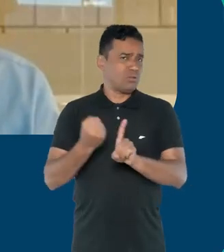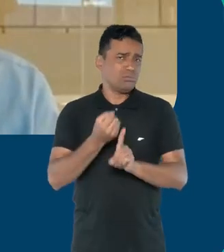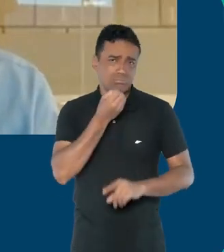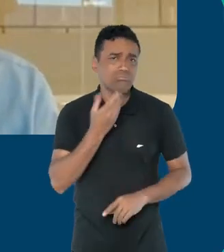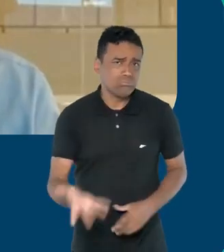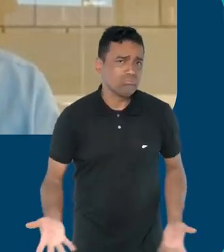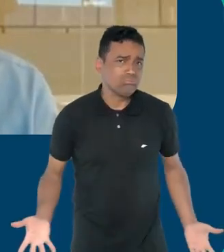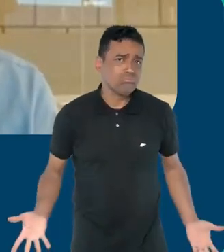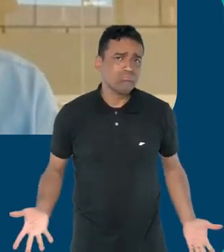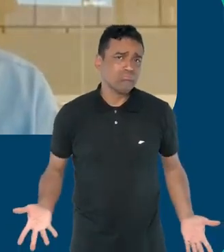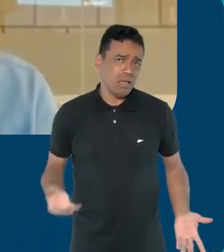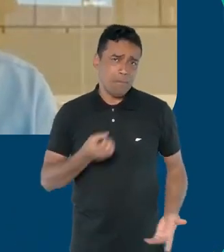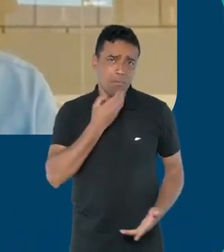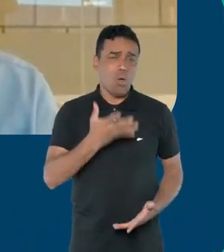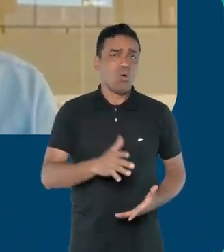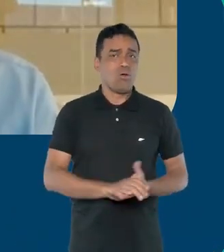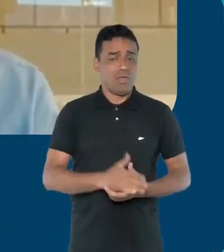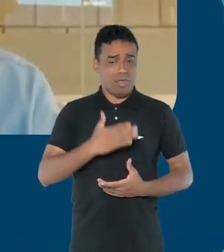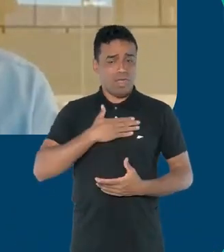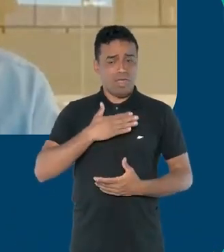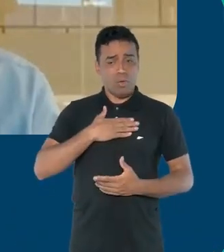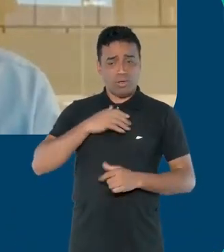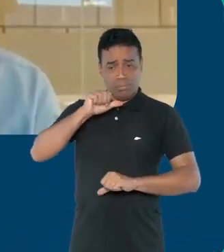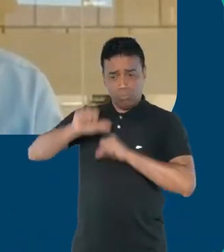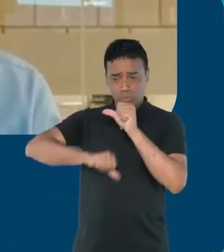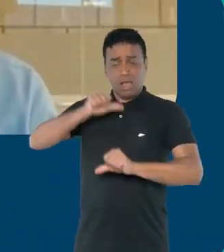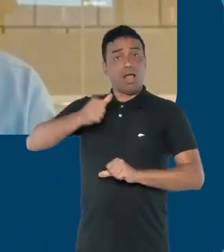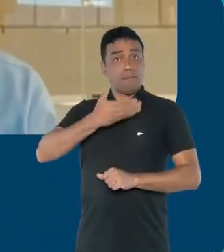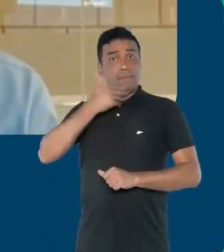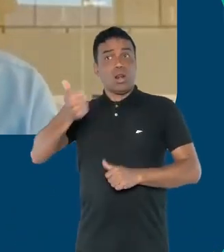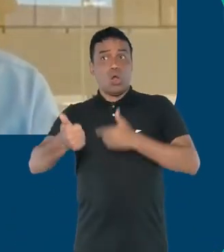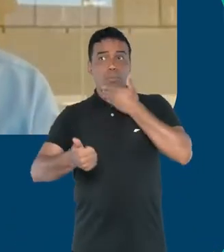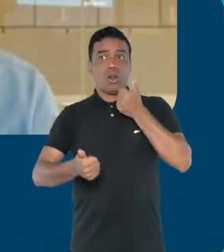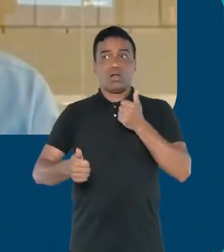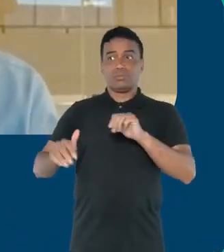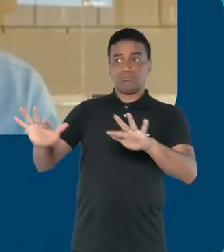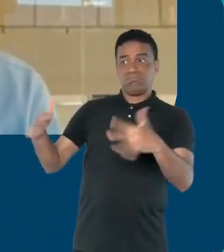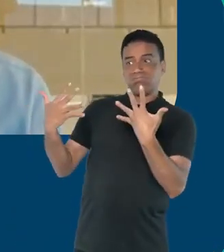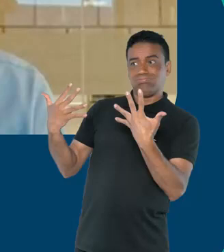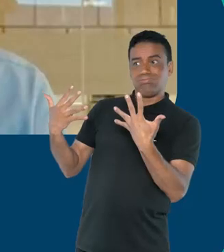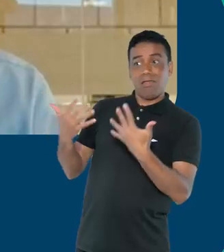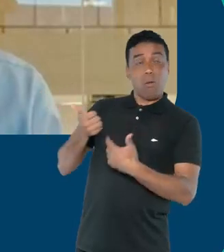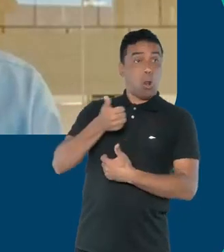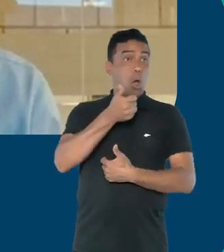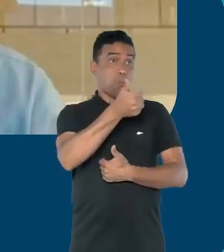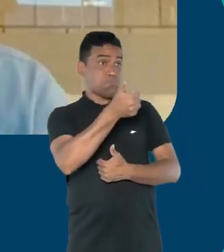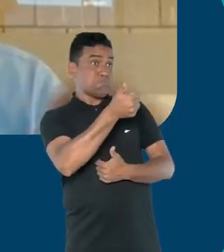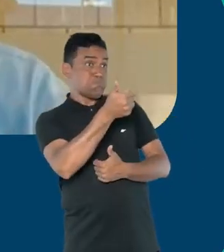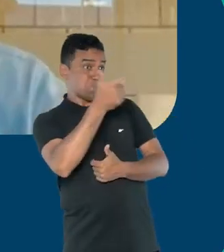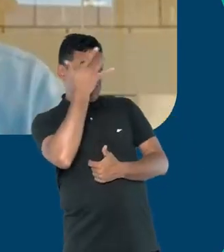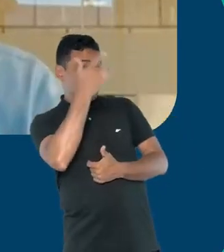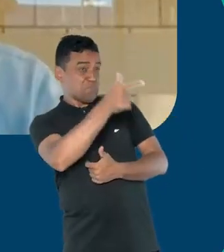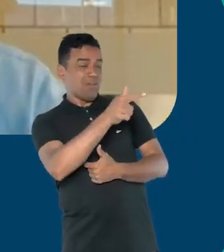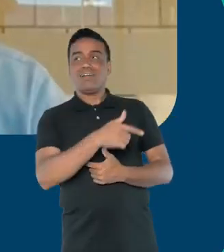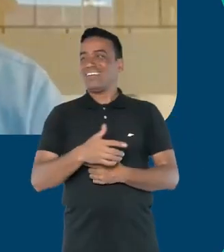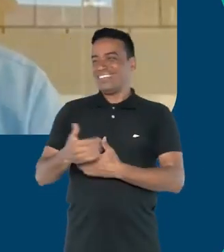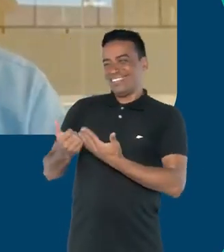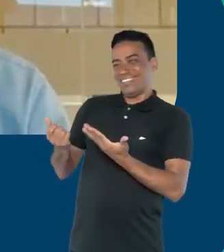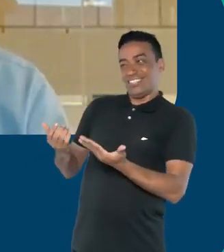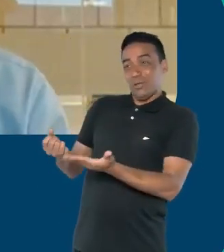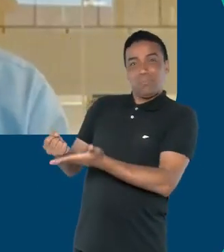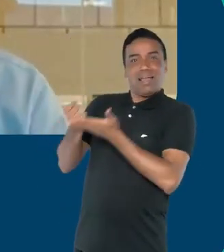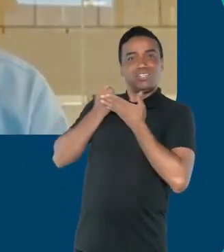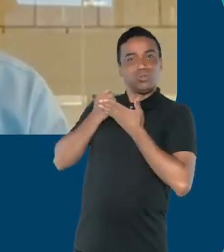para a sociedade, né? Eu querer ser melhor, eu querer ser bem percebido, né? Isso contribui,